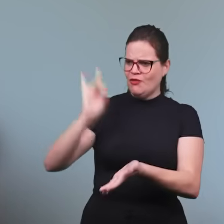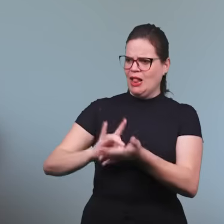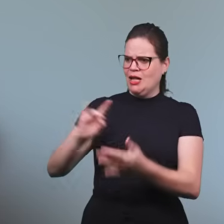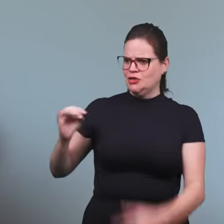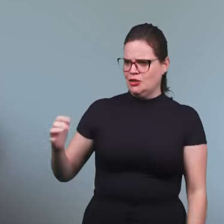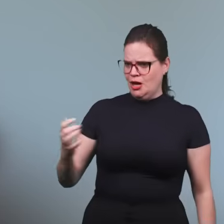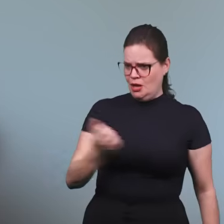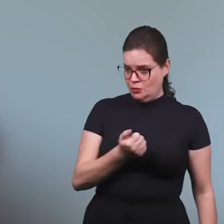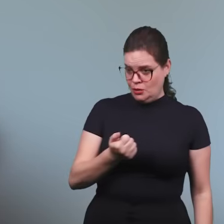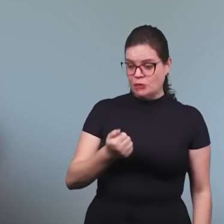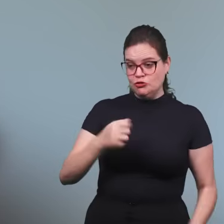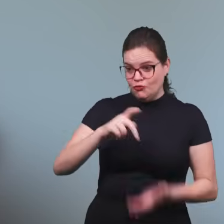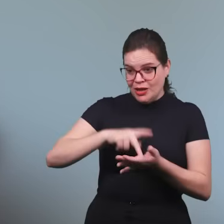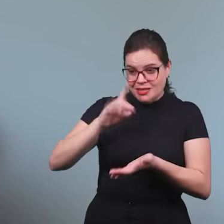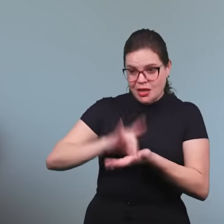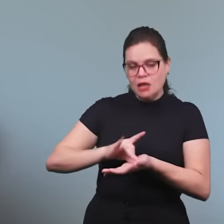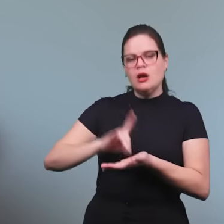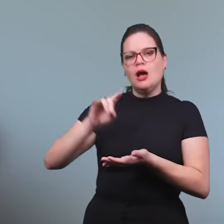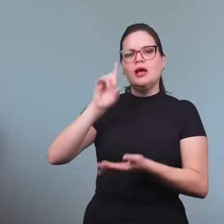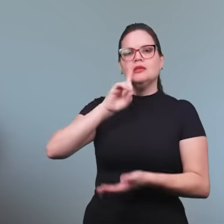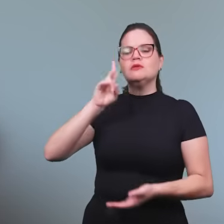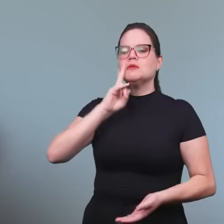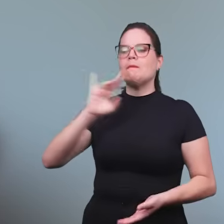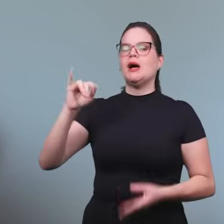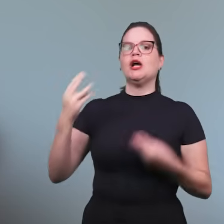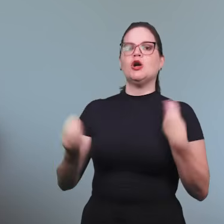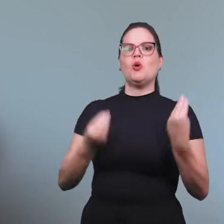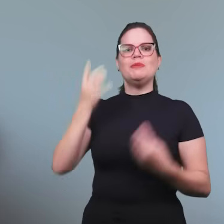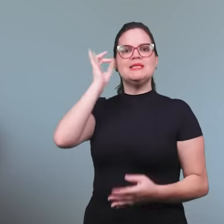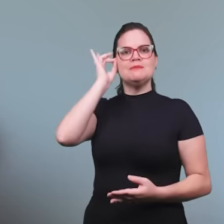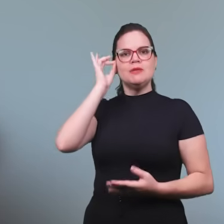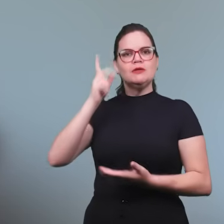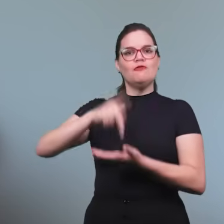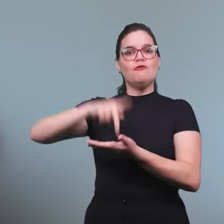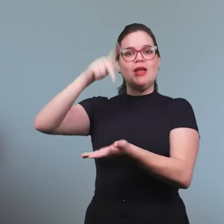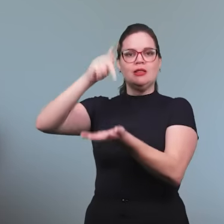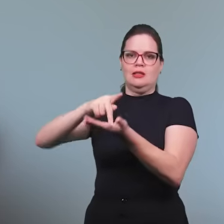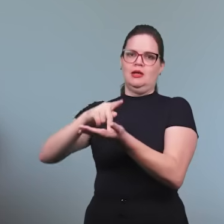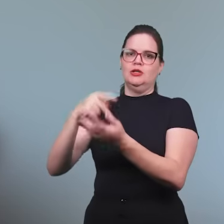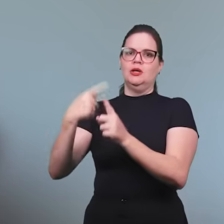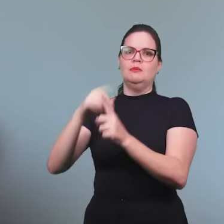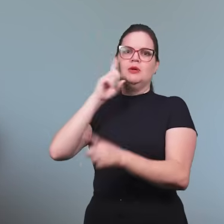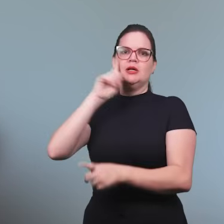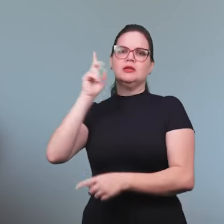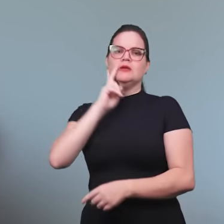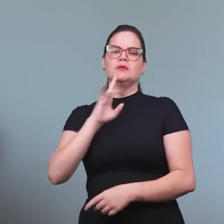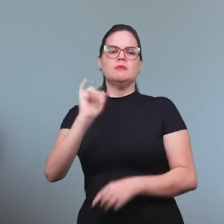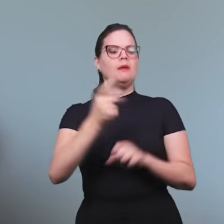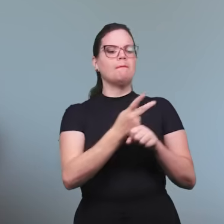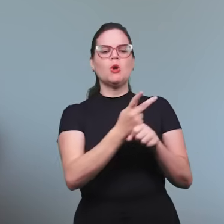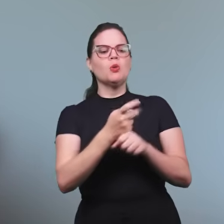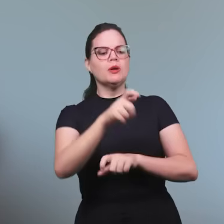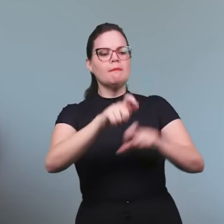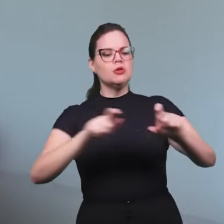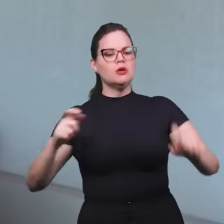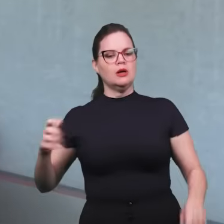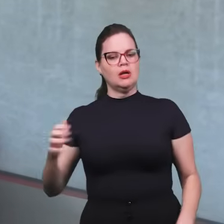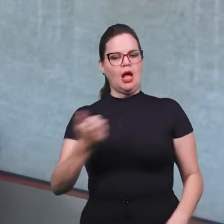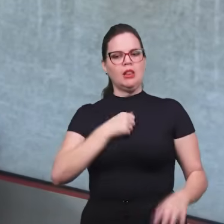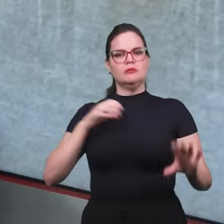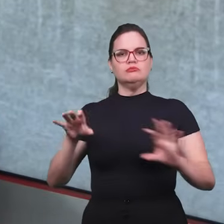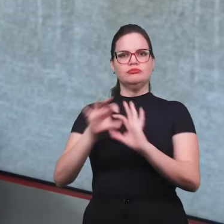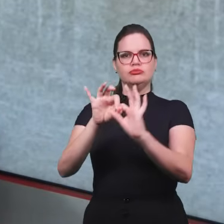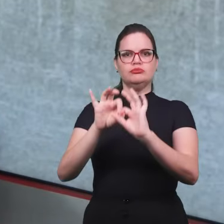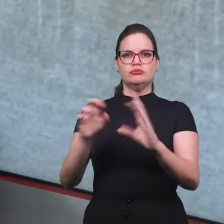adorarão o Pai em espírito e em verdade, porque o Pai procura a tais que assim o adorem.